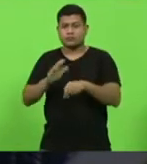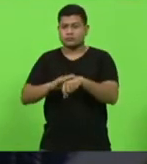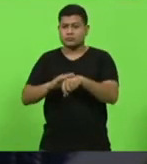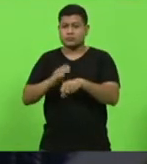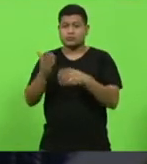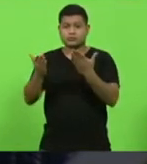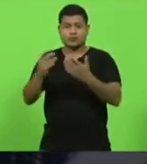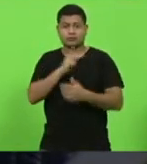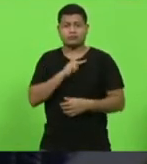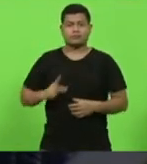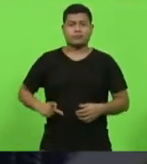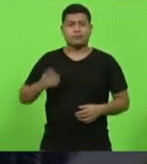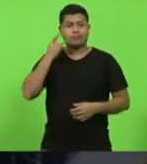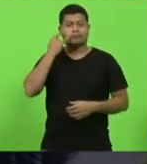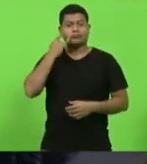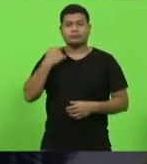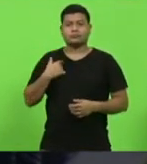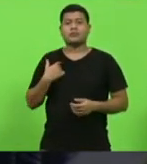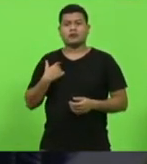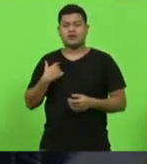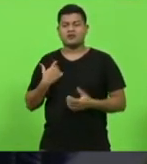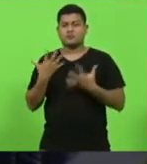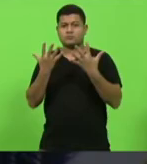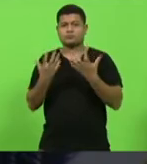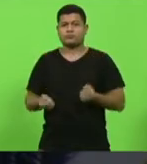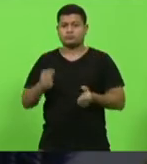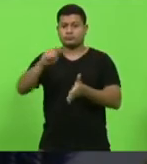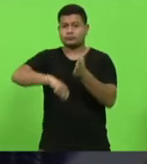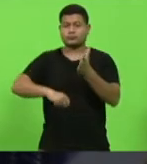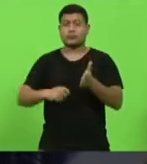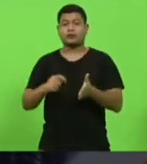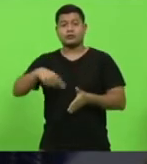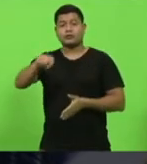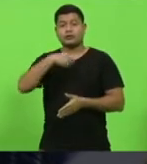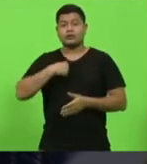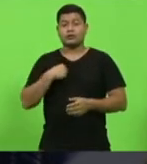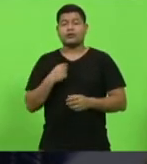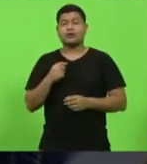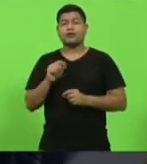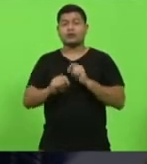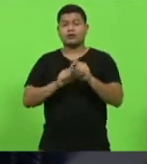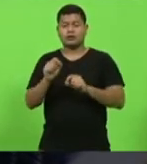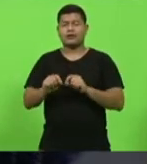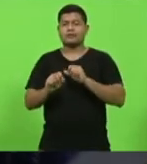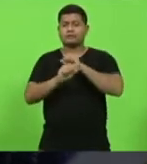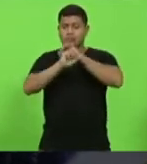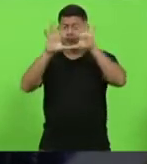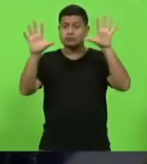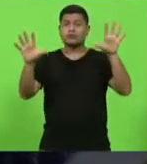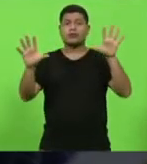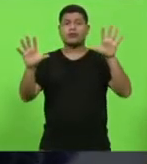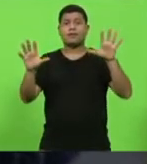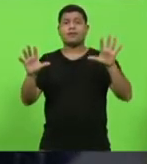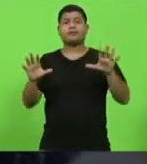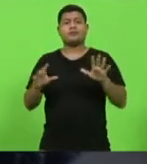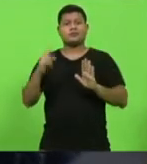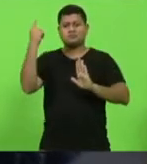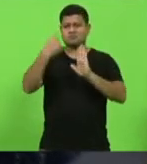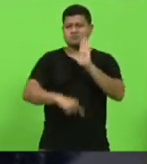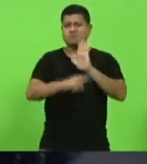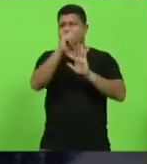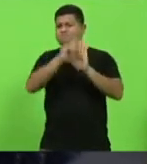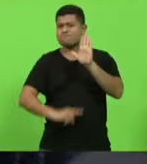com respaldo dos poderes nós estamos falando aqui pontualmente de Transparência de eliminação